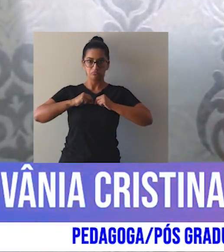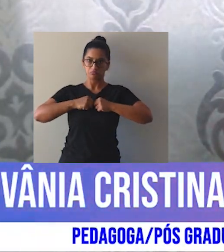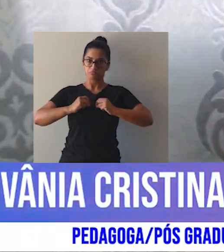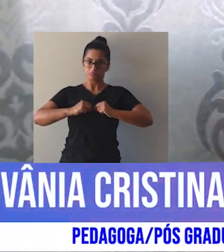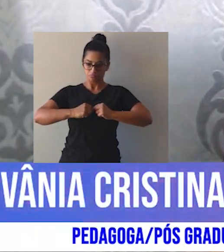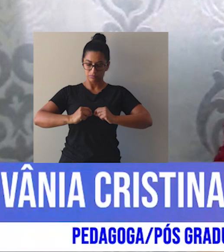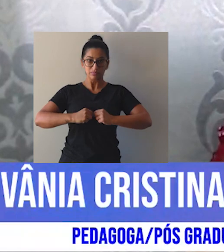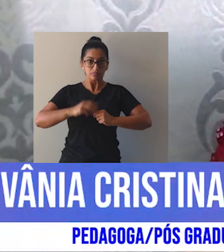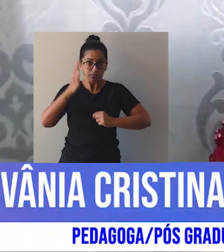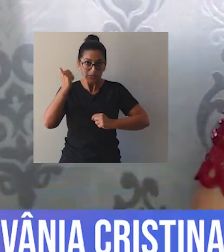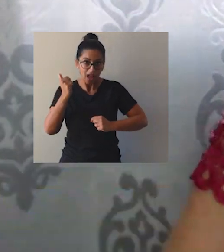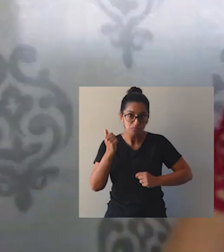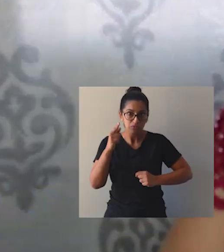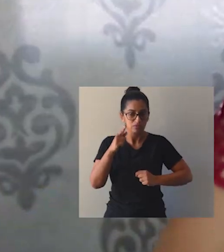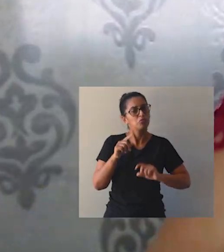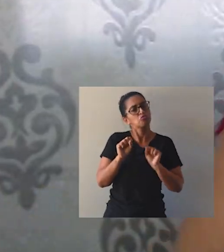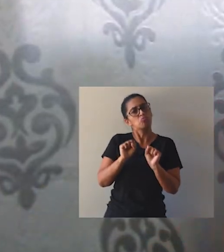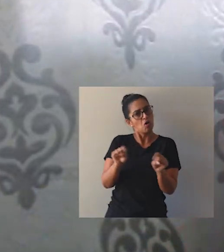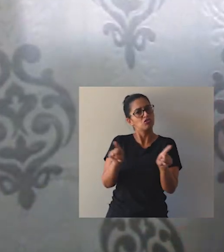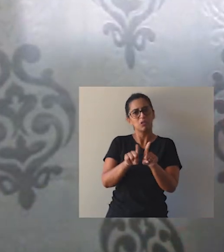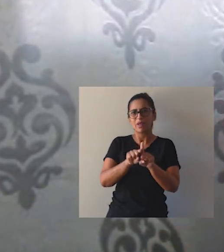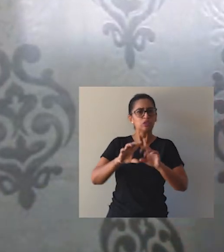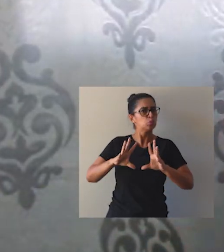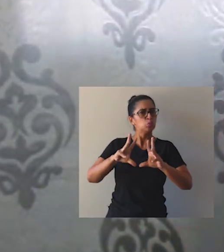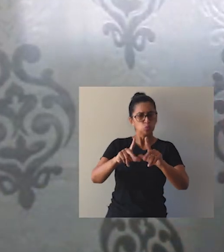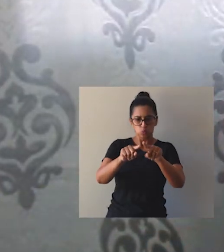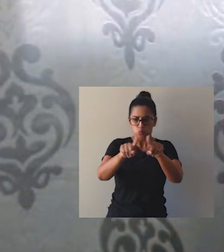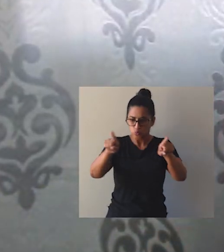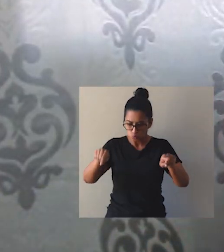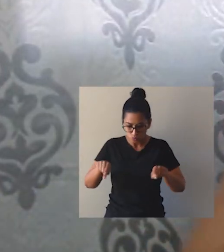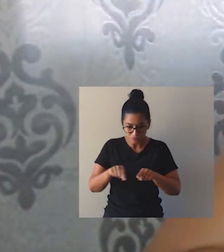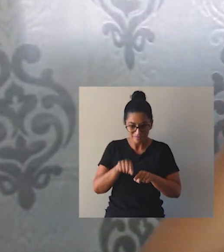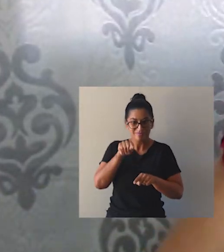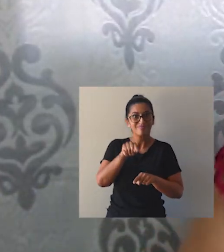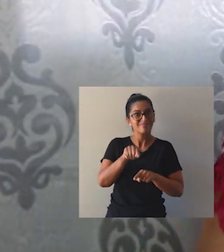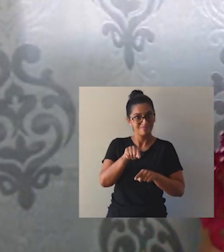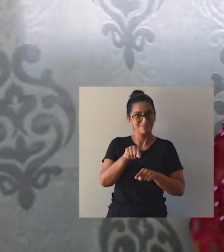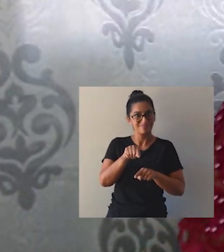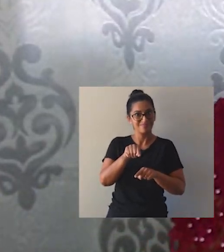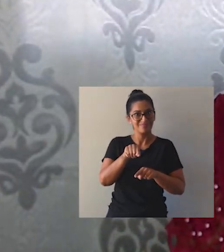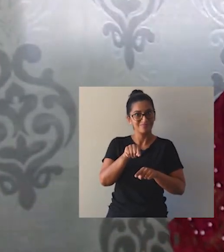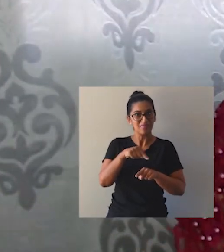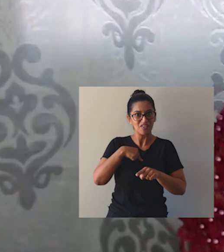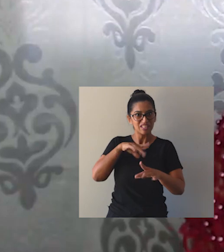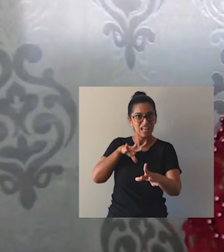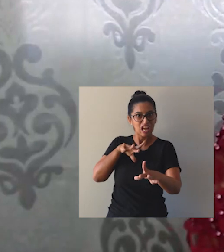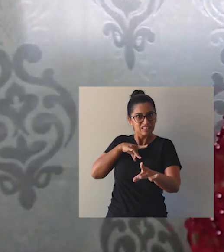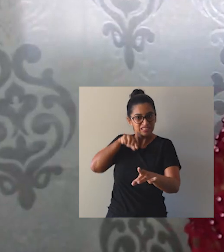aqui, eu posso usar também uma placa que eu posso usar